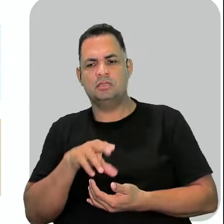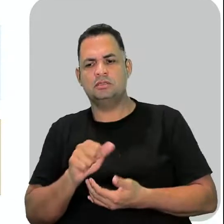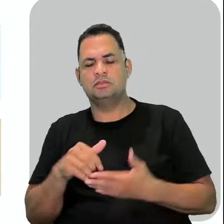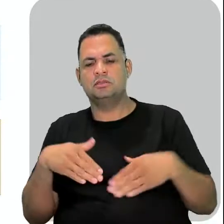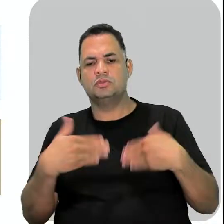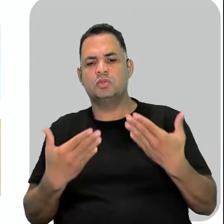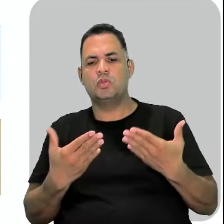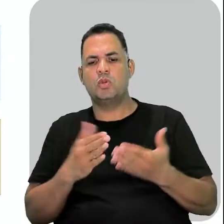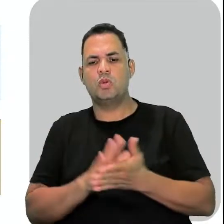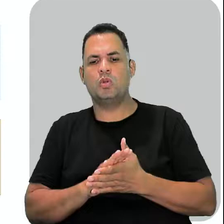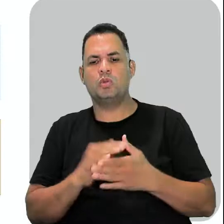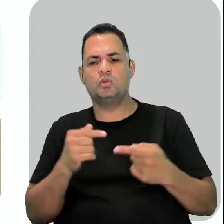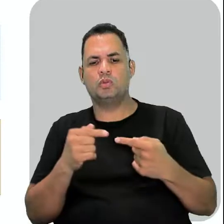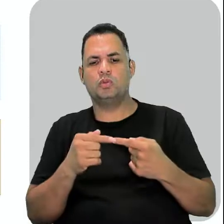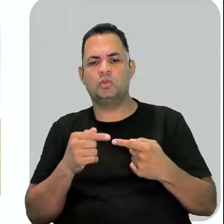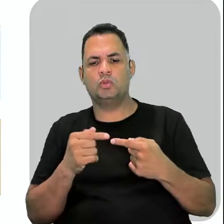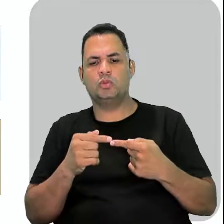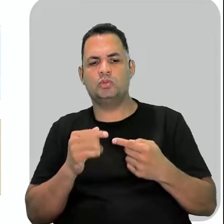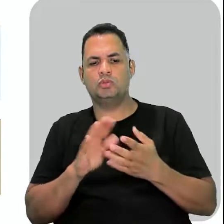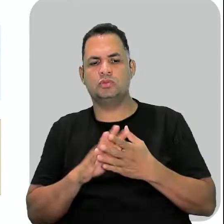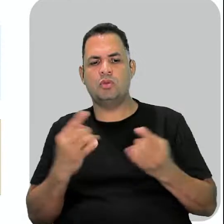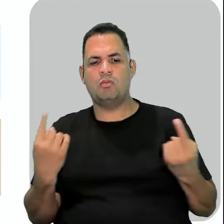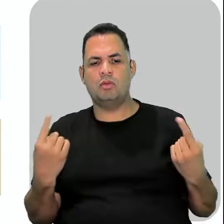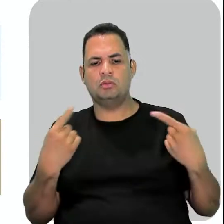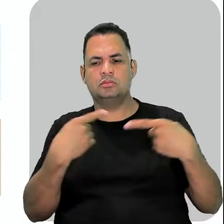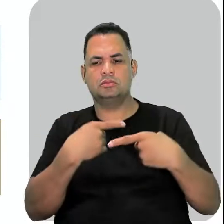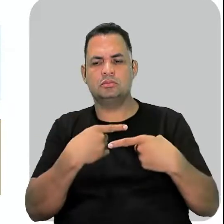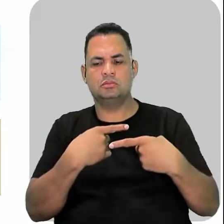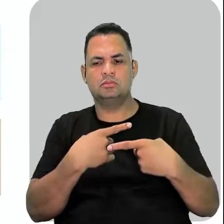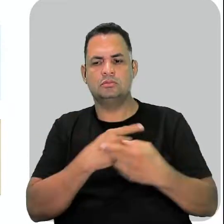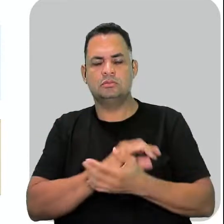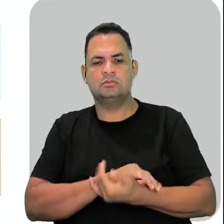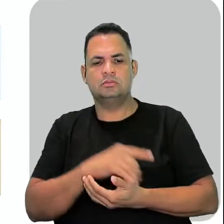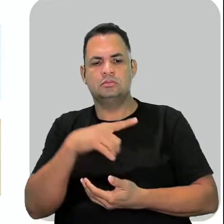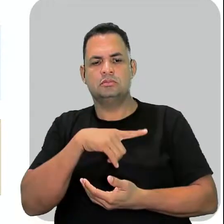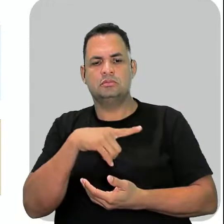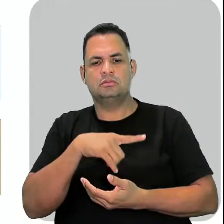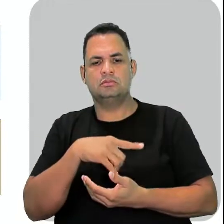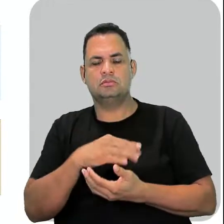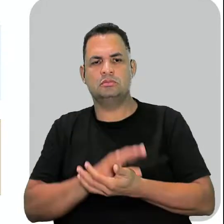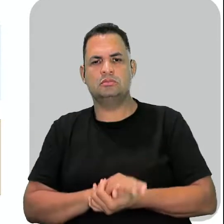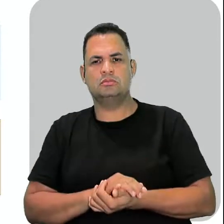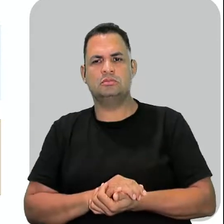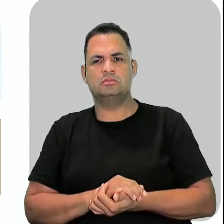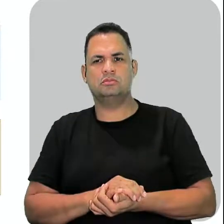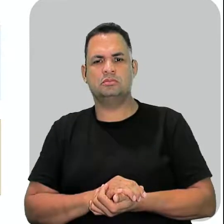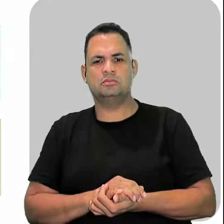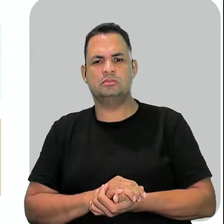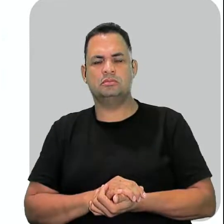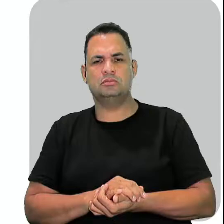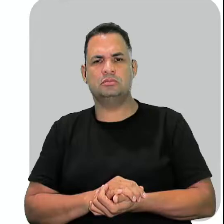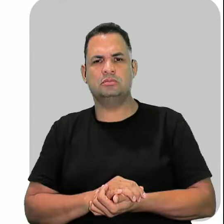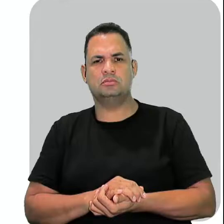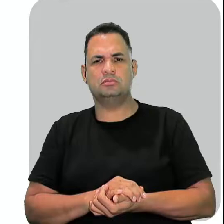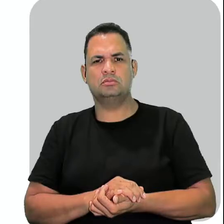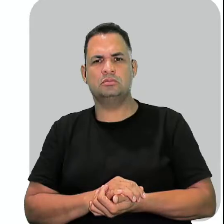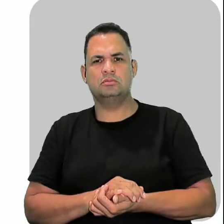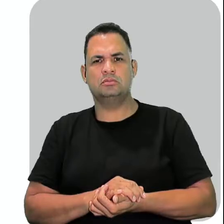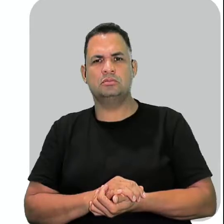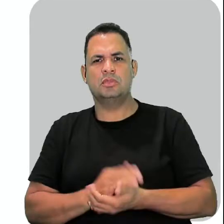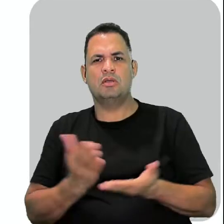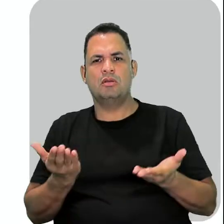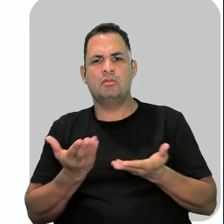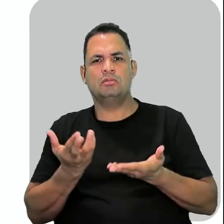quando os ligantes iguais estiverem em lados diferentes. E aí nós temos a isomeria do tipo trans. E agora vamos fazer o quê?